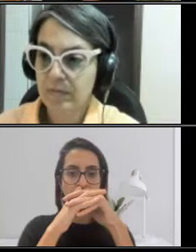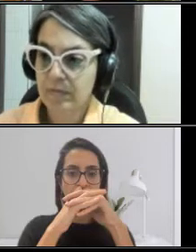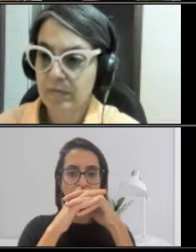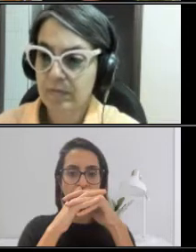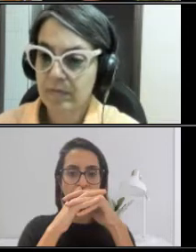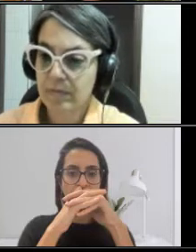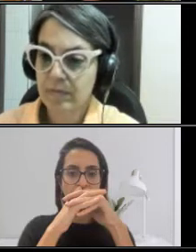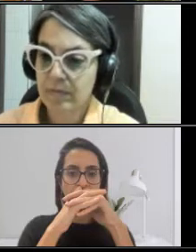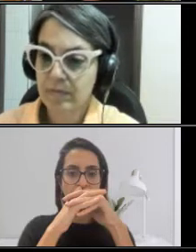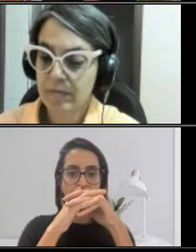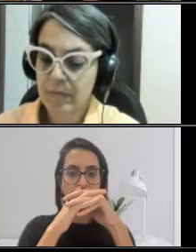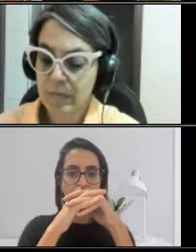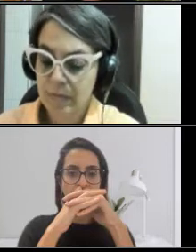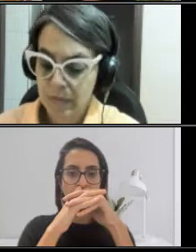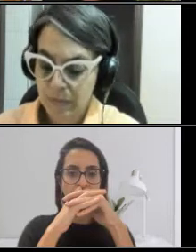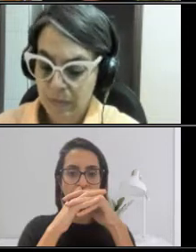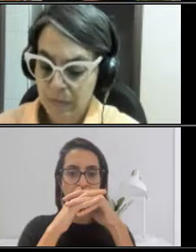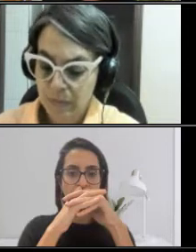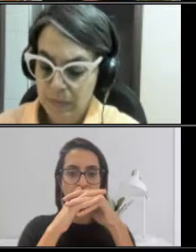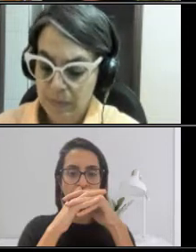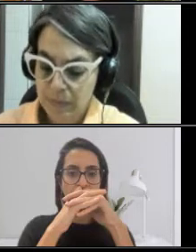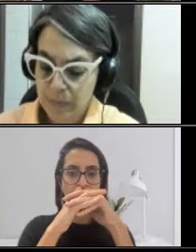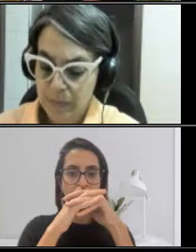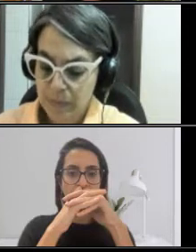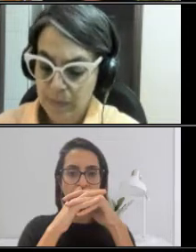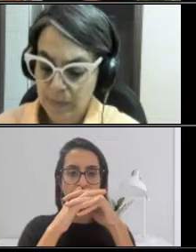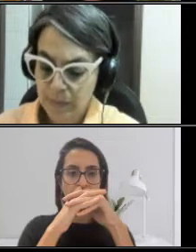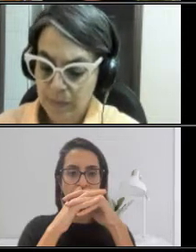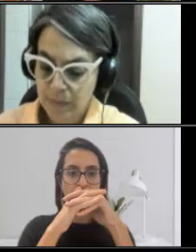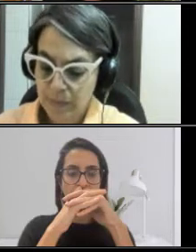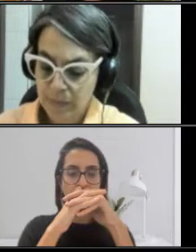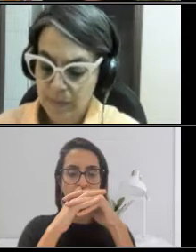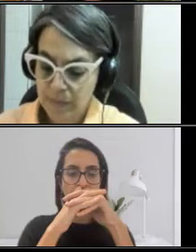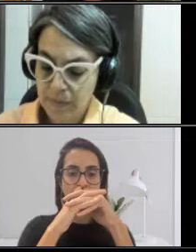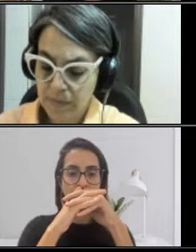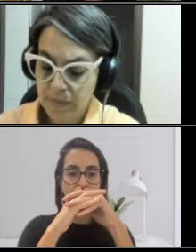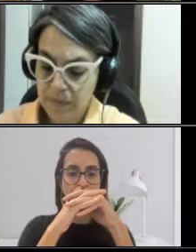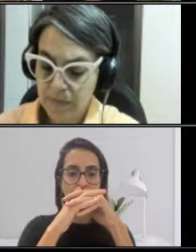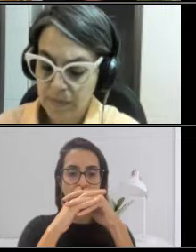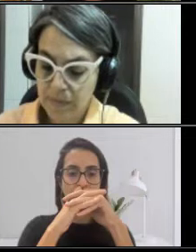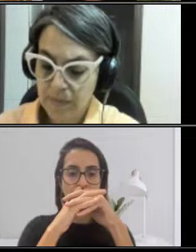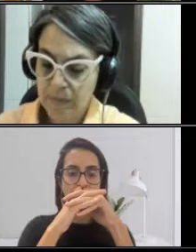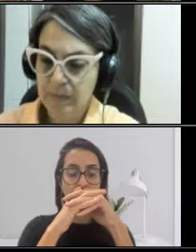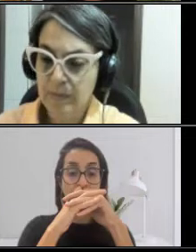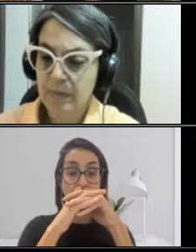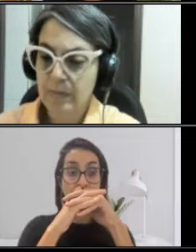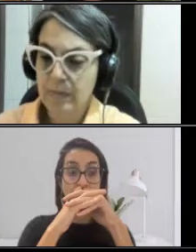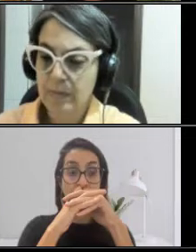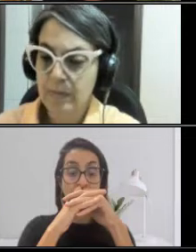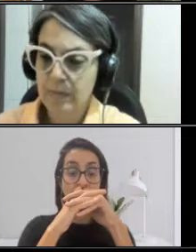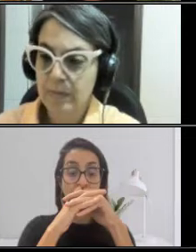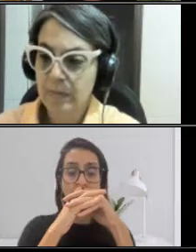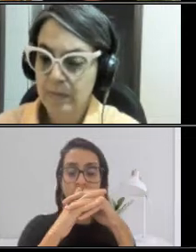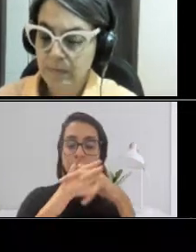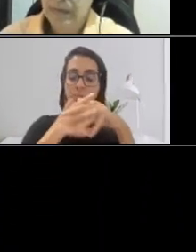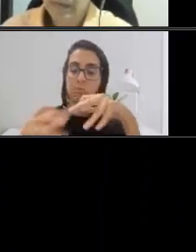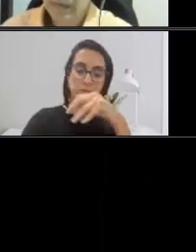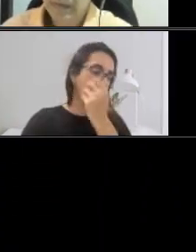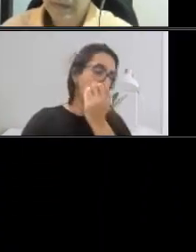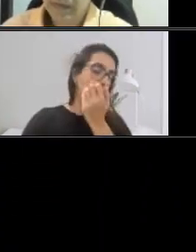Tivesse que definir TDAH, eu definiria assim, é um transtorno mental neurobiológico. A gente não está falando de